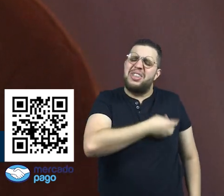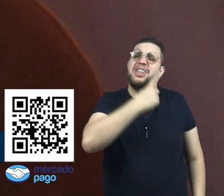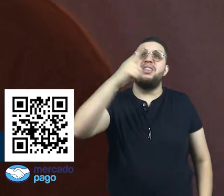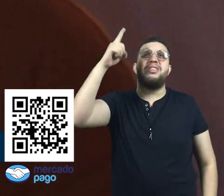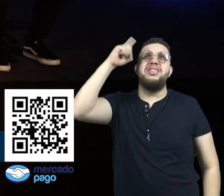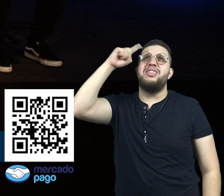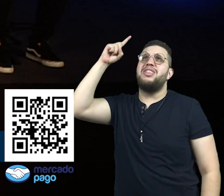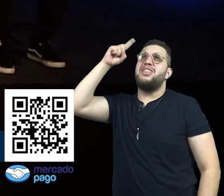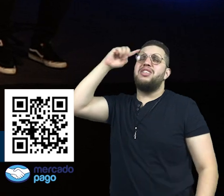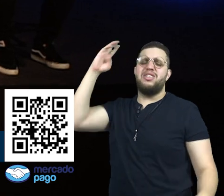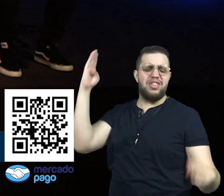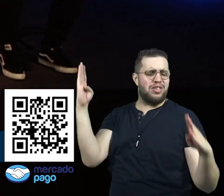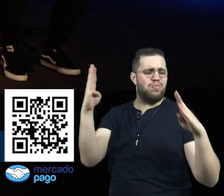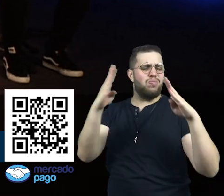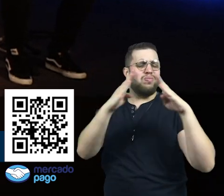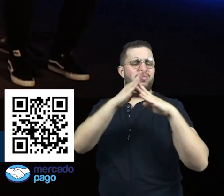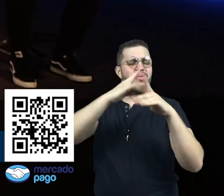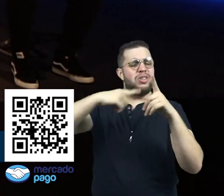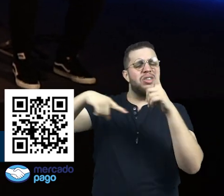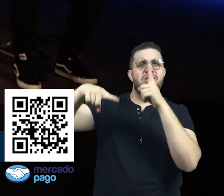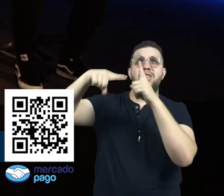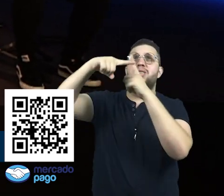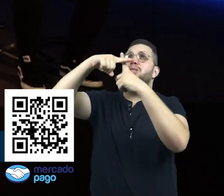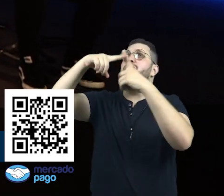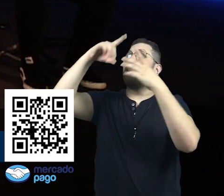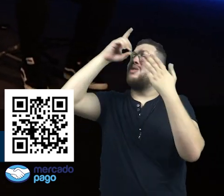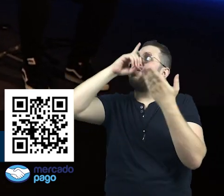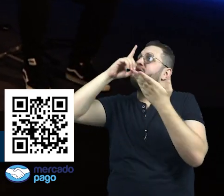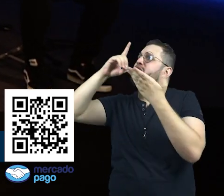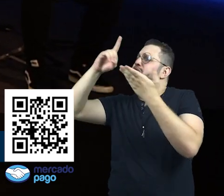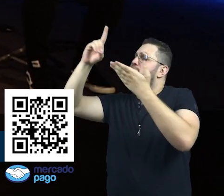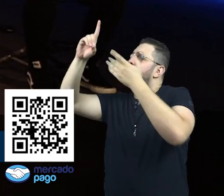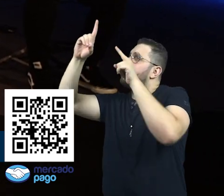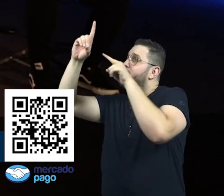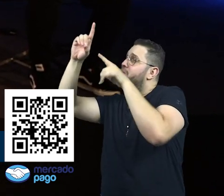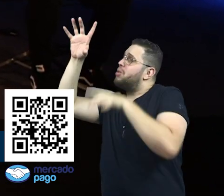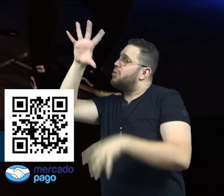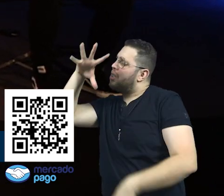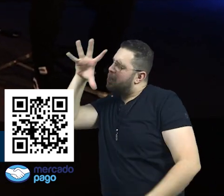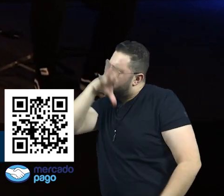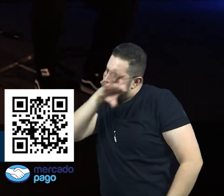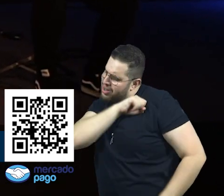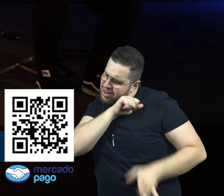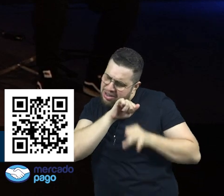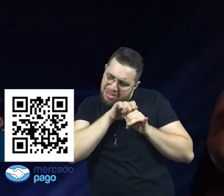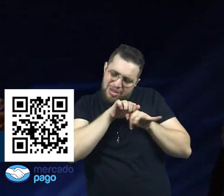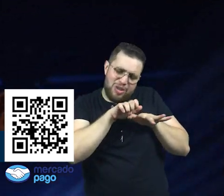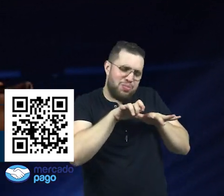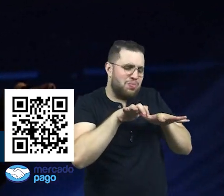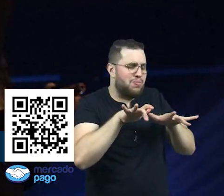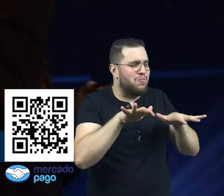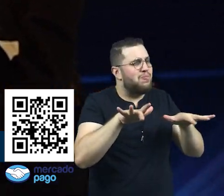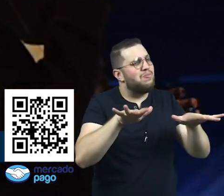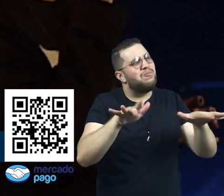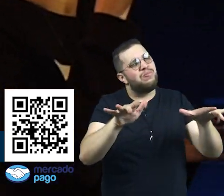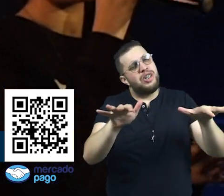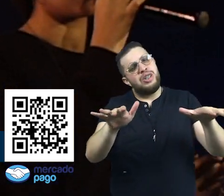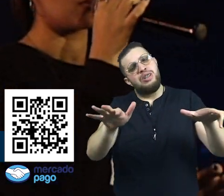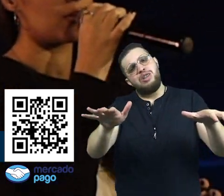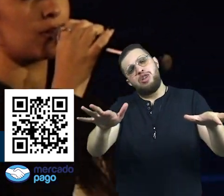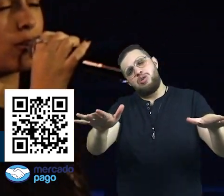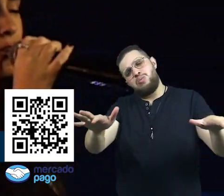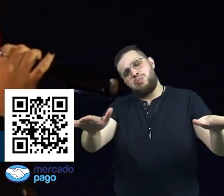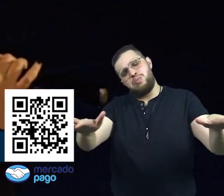viver na casa de Deus, onde flui o amor.